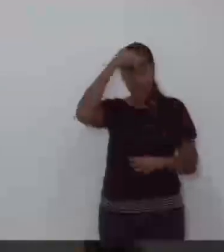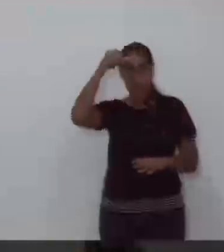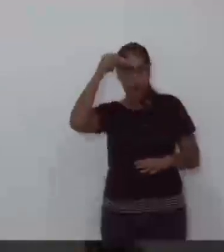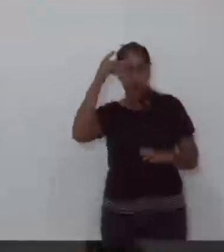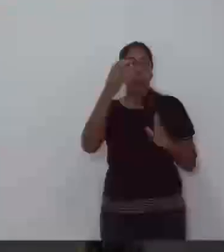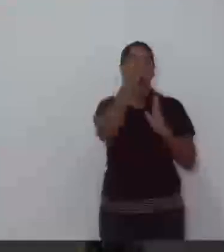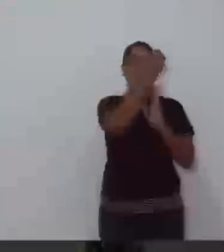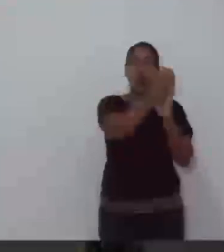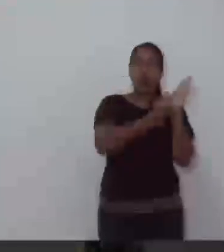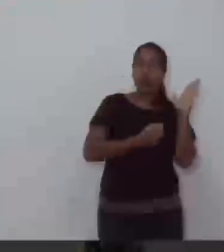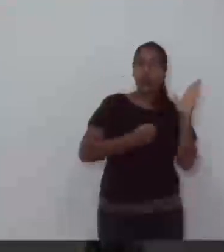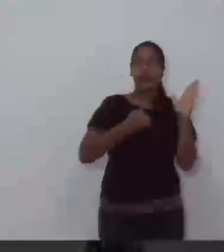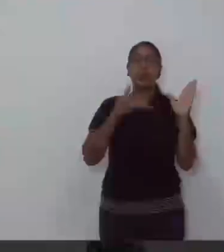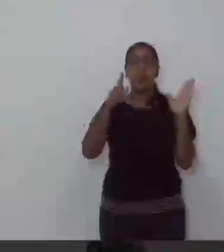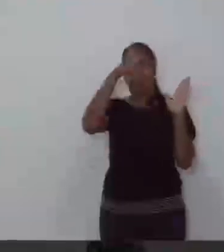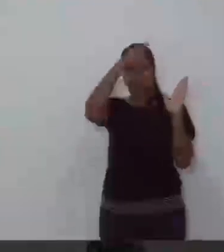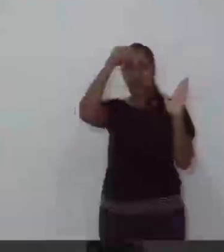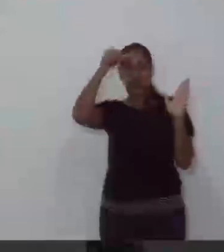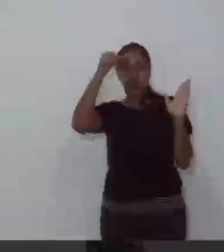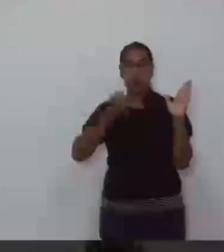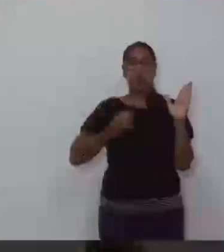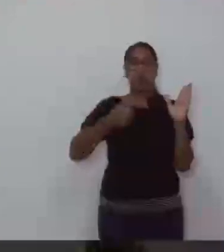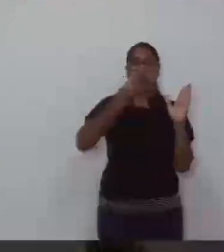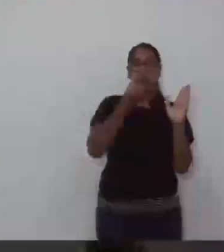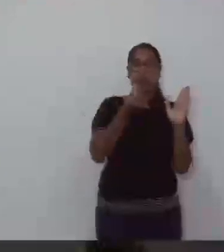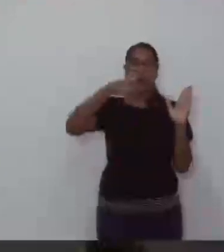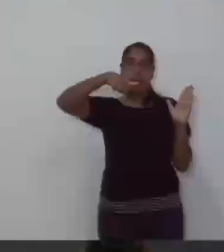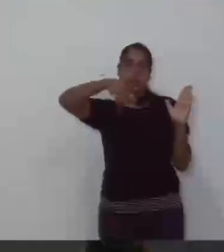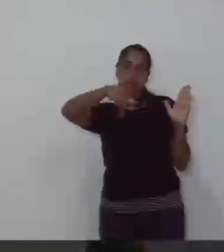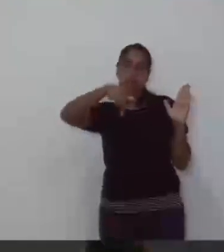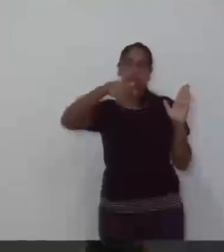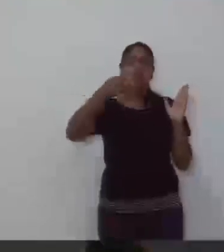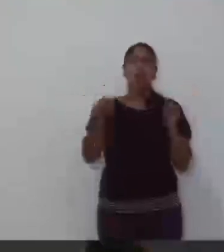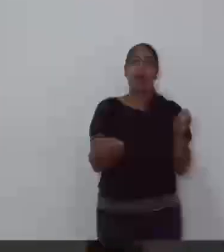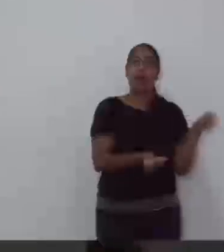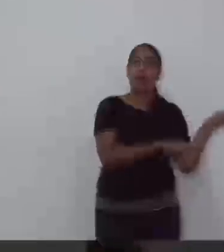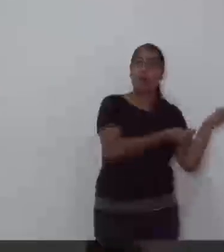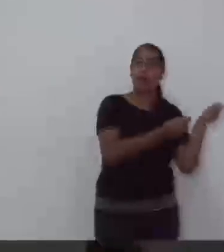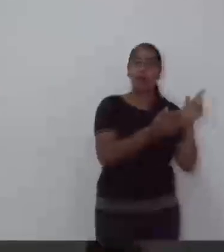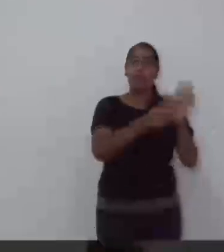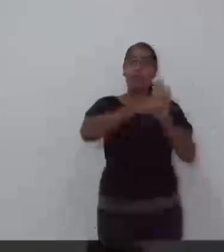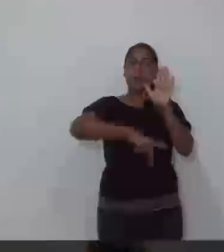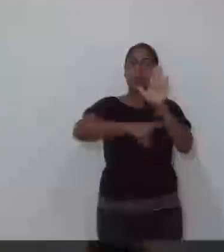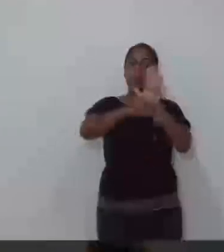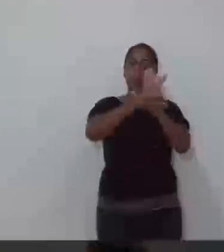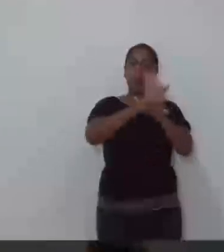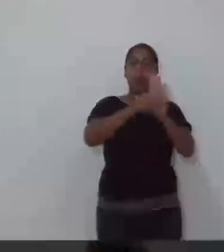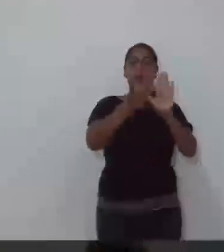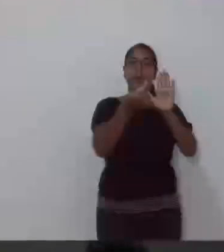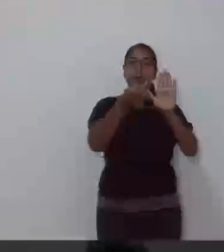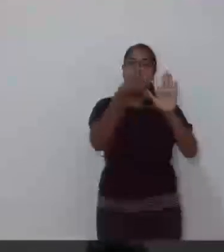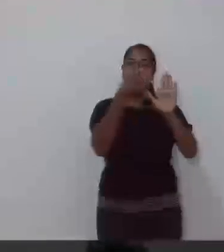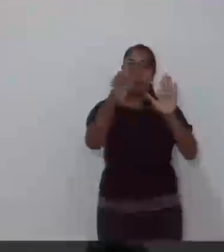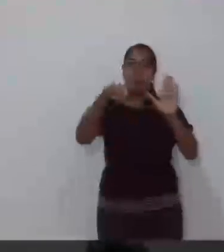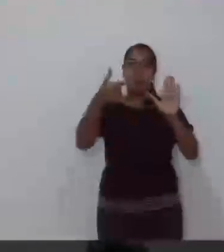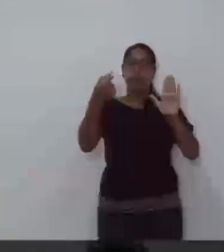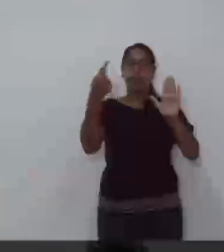do Gabinete do Prefeito, número 267/2019, encaminhando o projeto de lei número 63/2019.